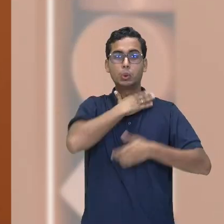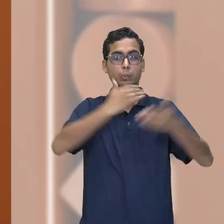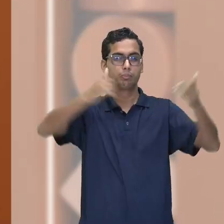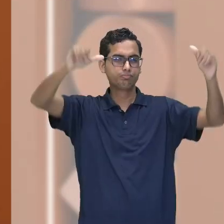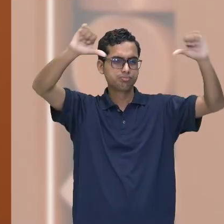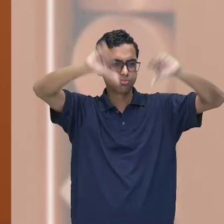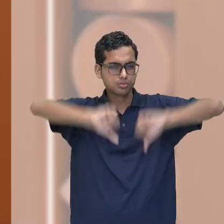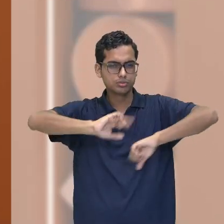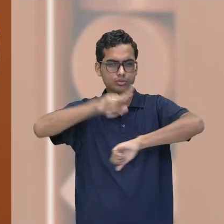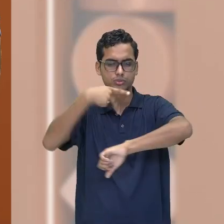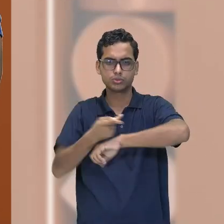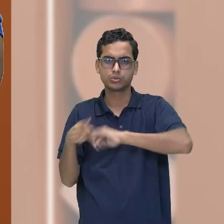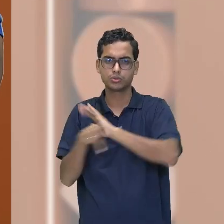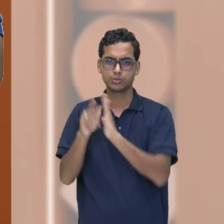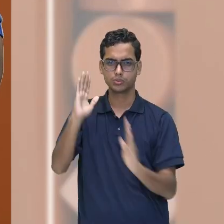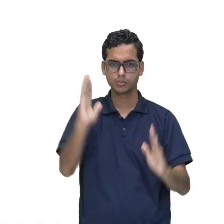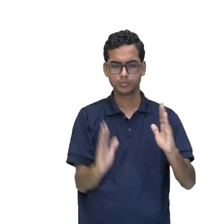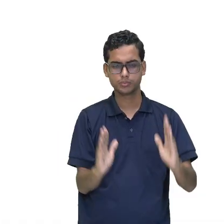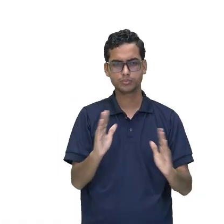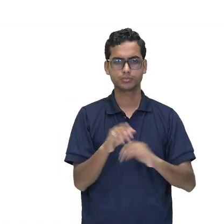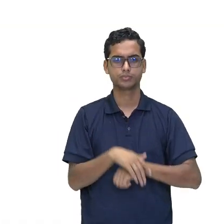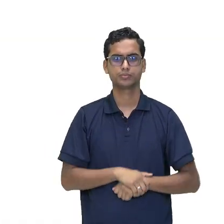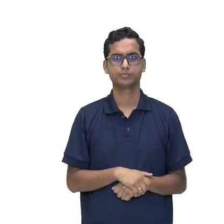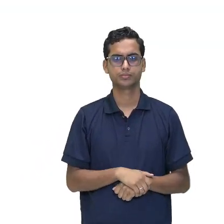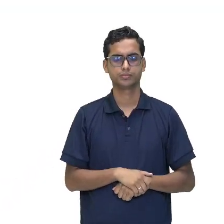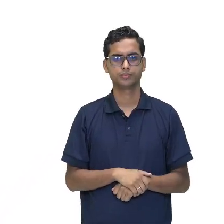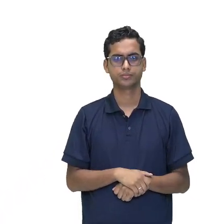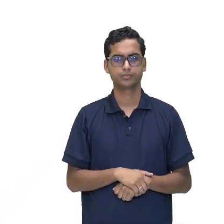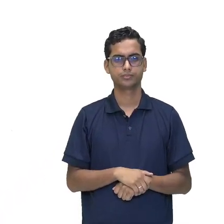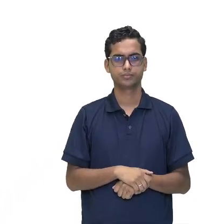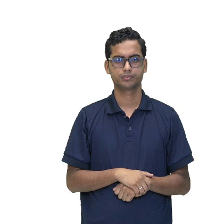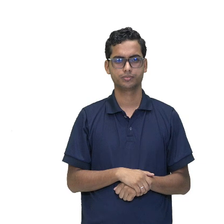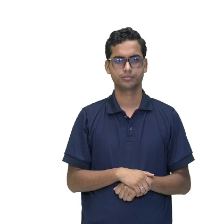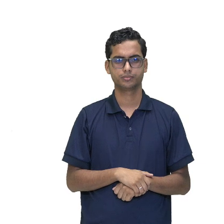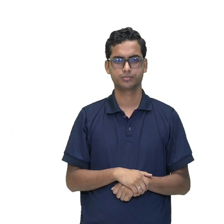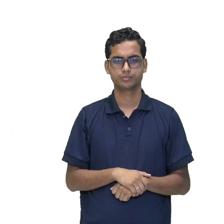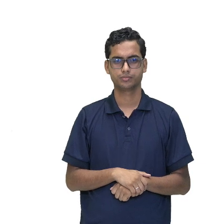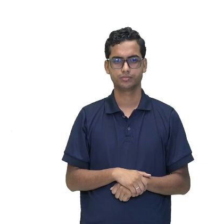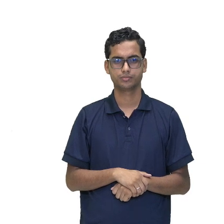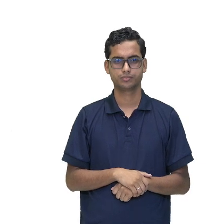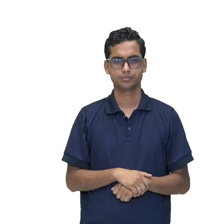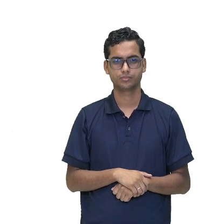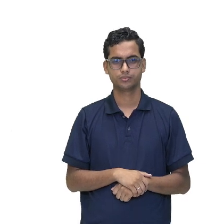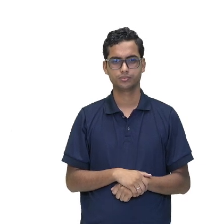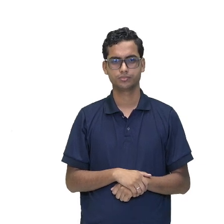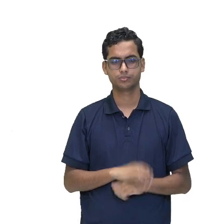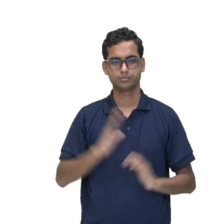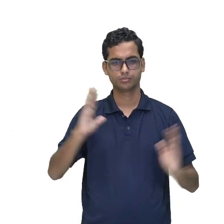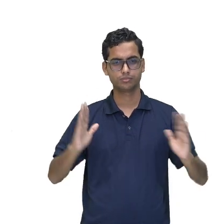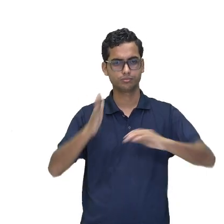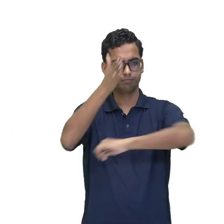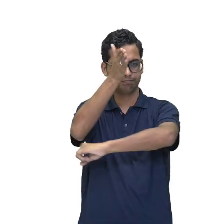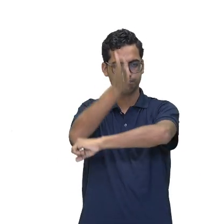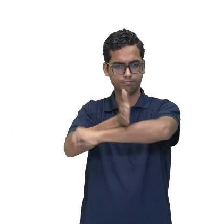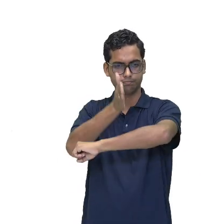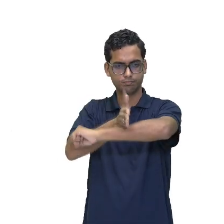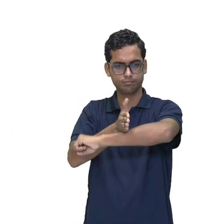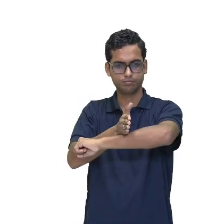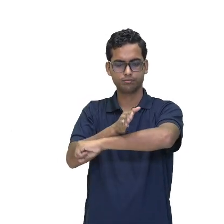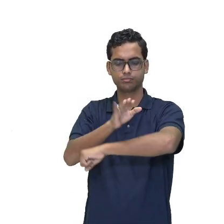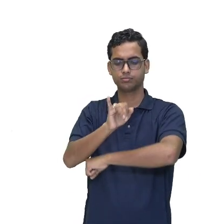período seguinte, que é chamado de período medieval ou